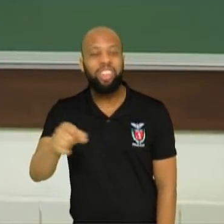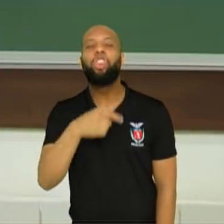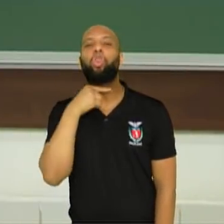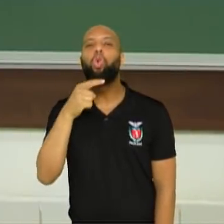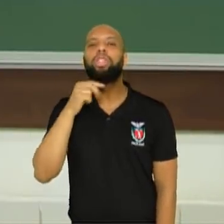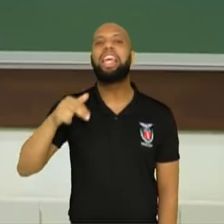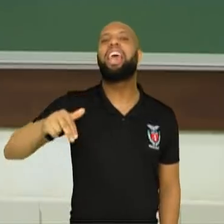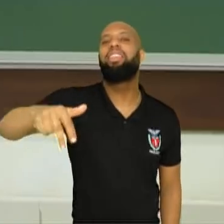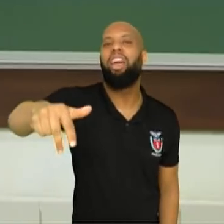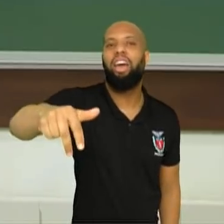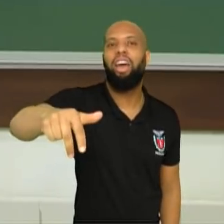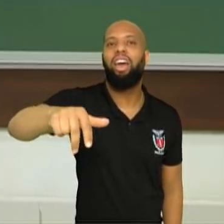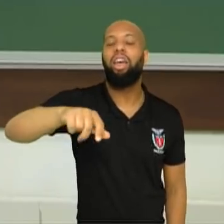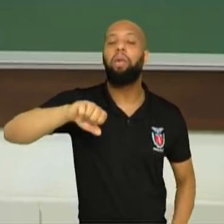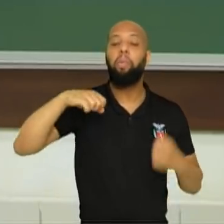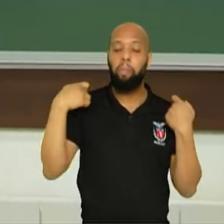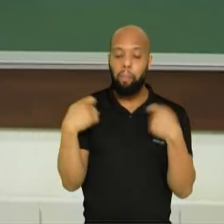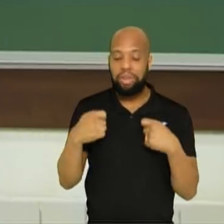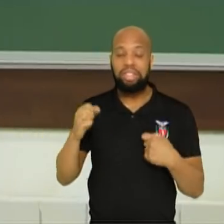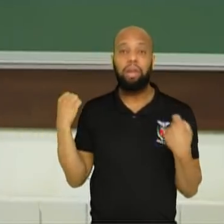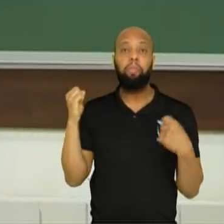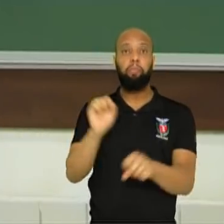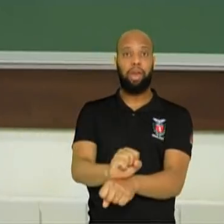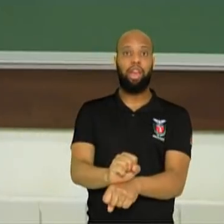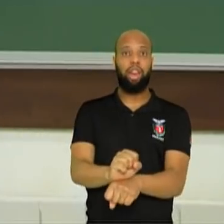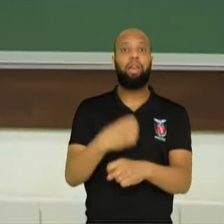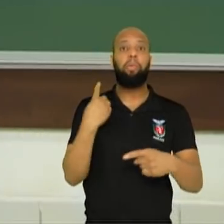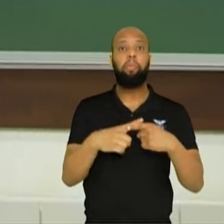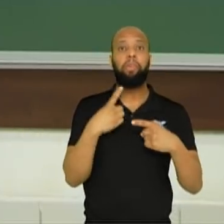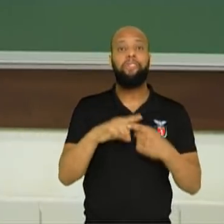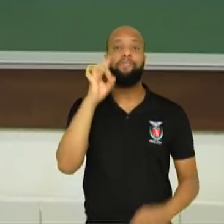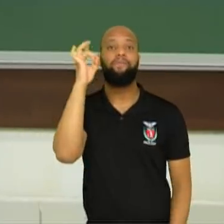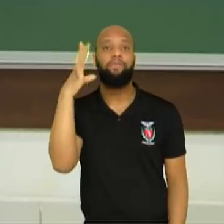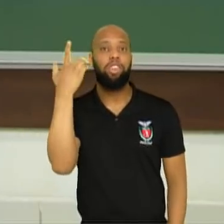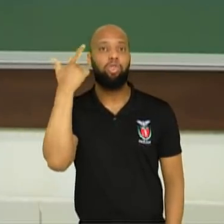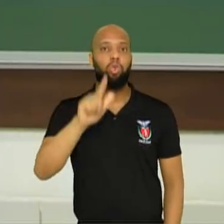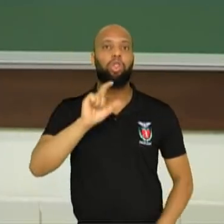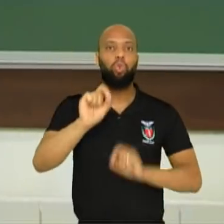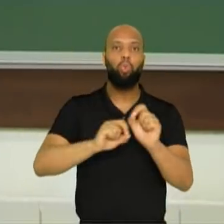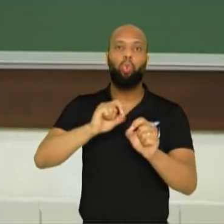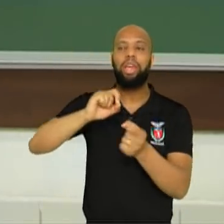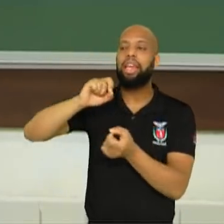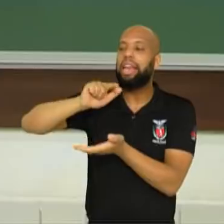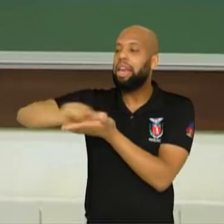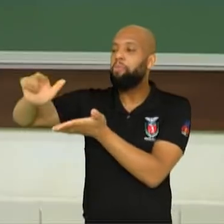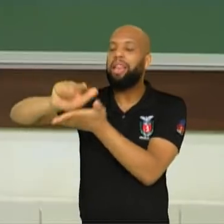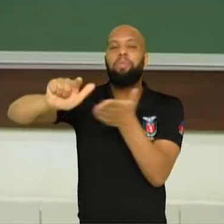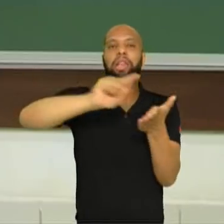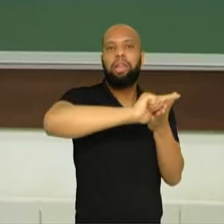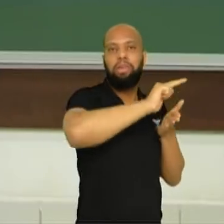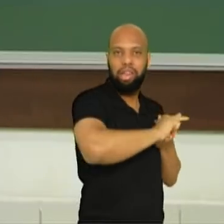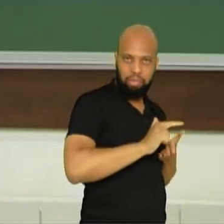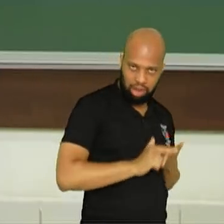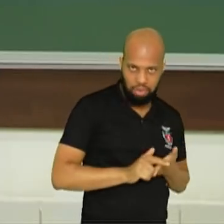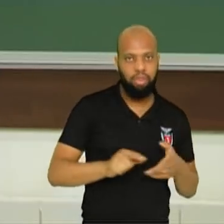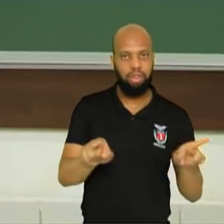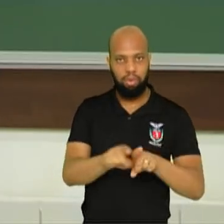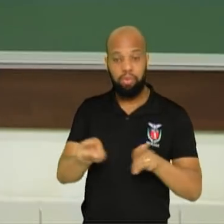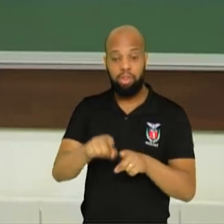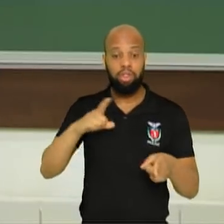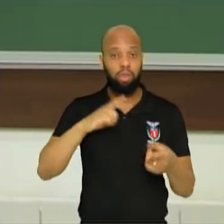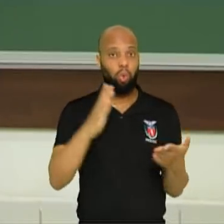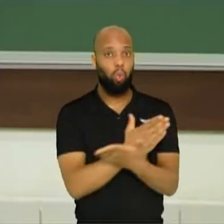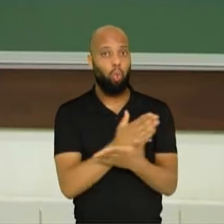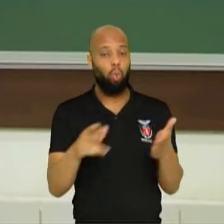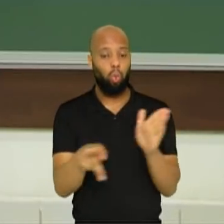do oceano. Então, eles precisam estar paradinhos até para facilitar o processo de filtração. Ele vai ter que ter alguma coisa que segure